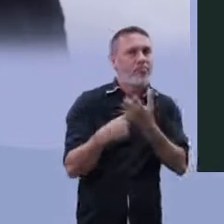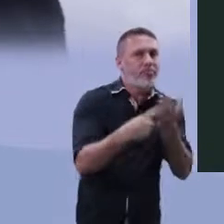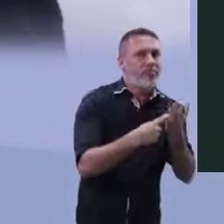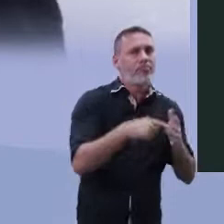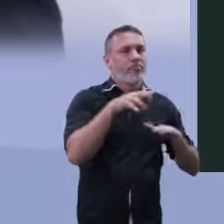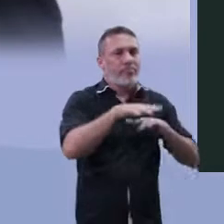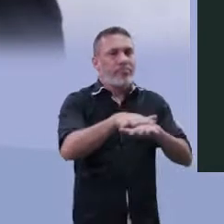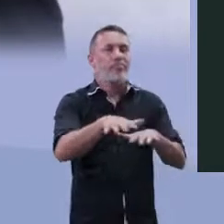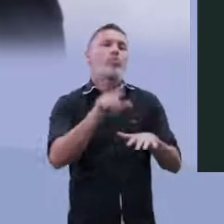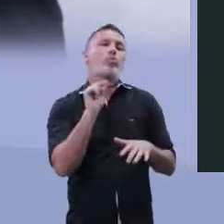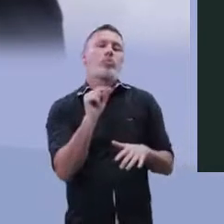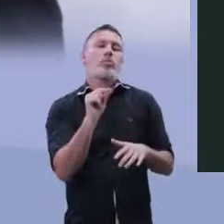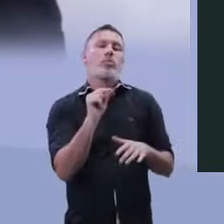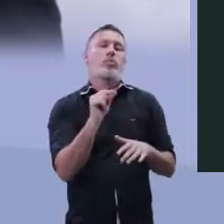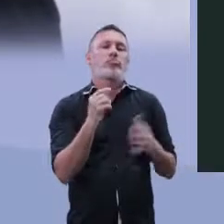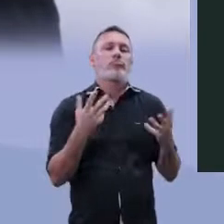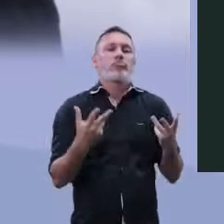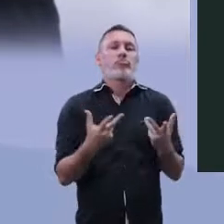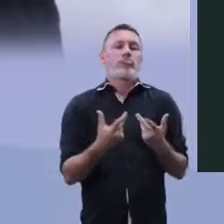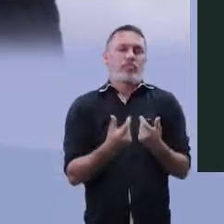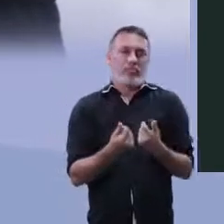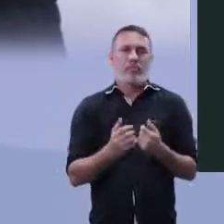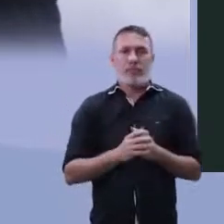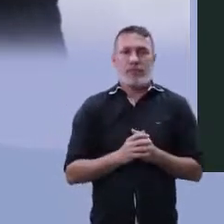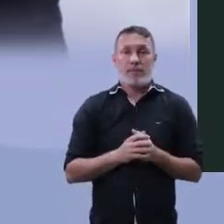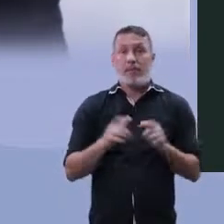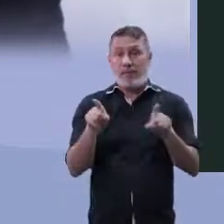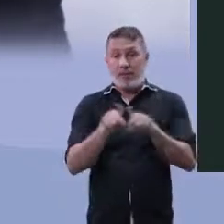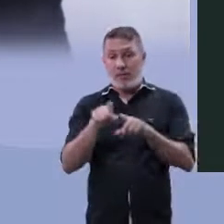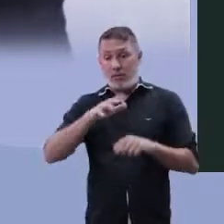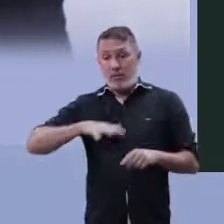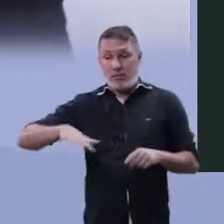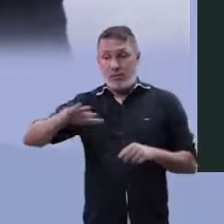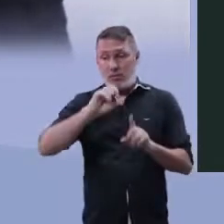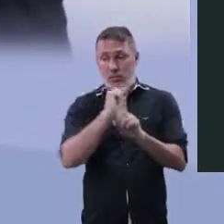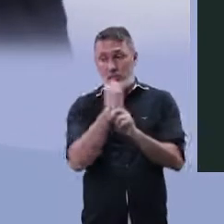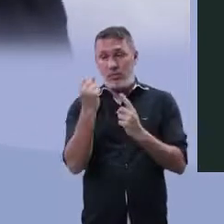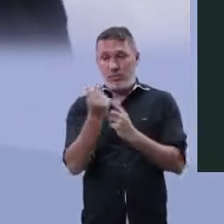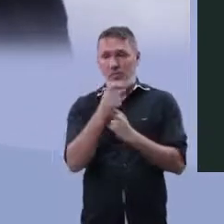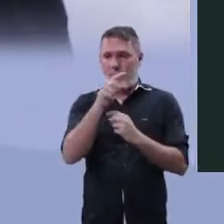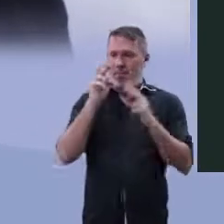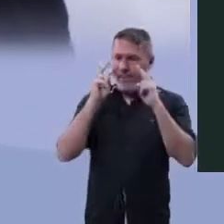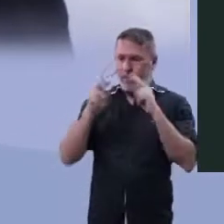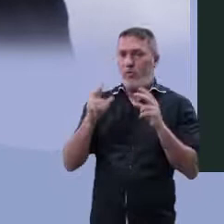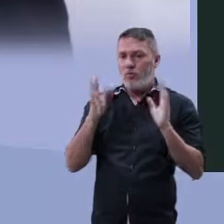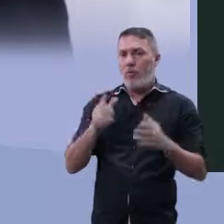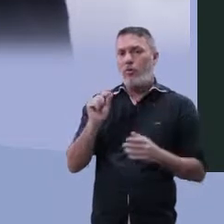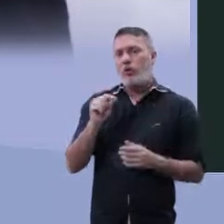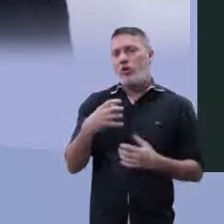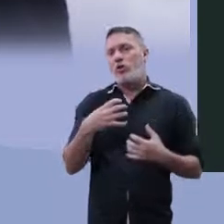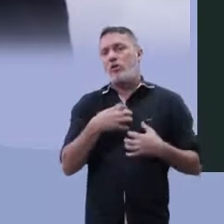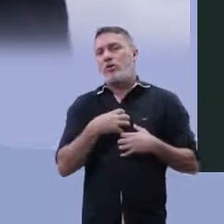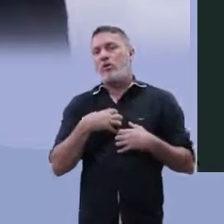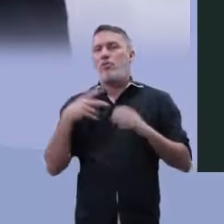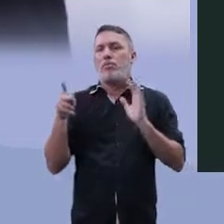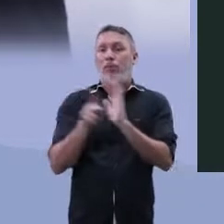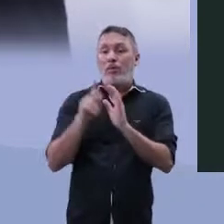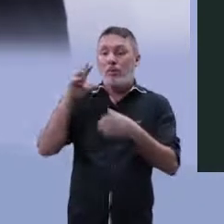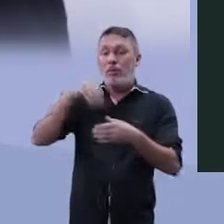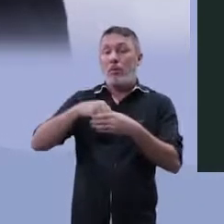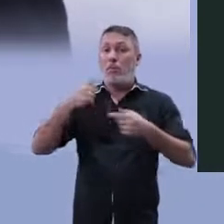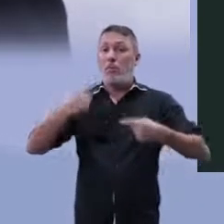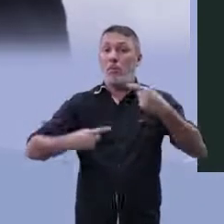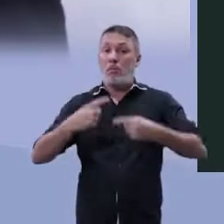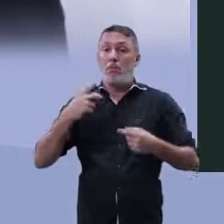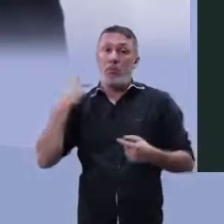maneira, né, que nós já vimos das próprias redes sociais em si, né, então a questão